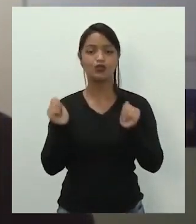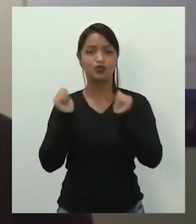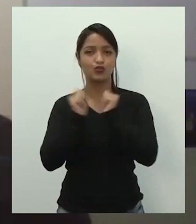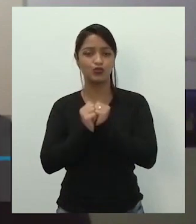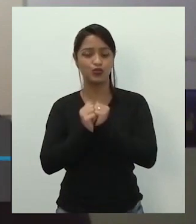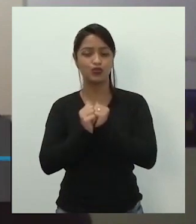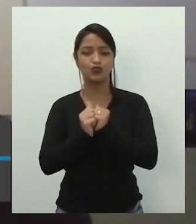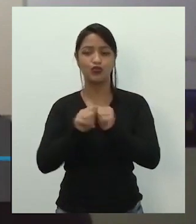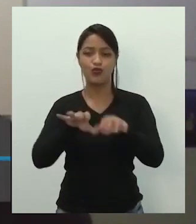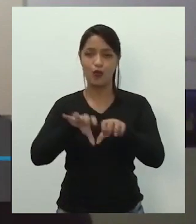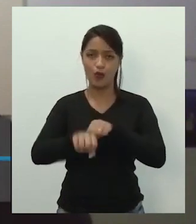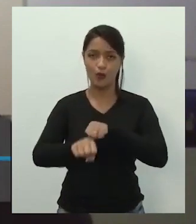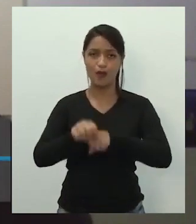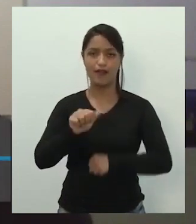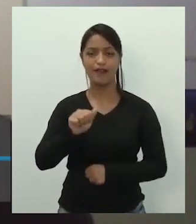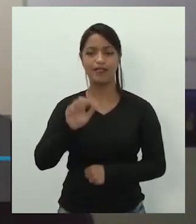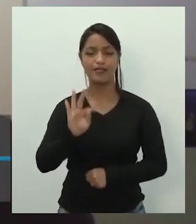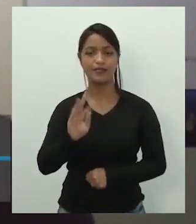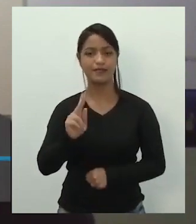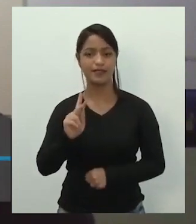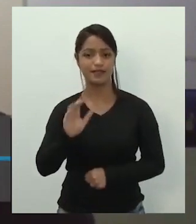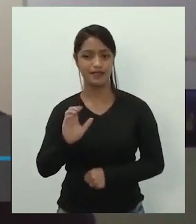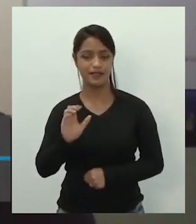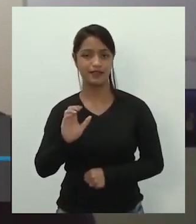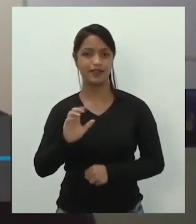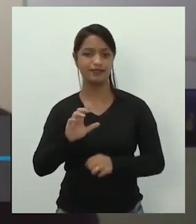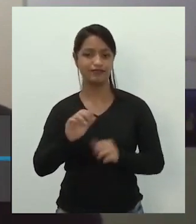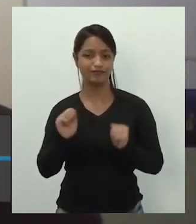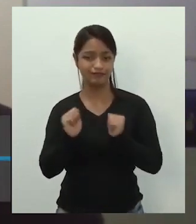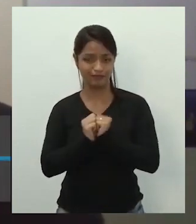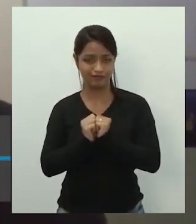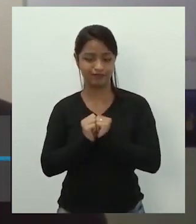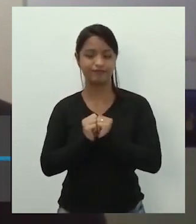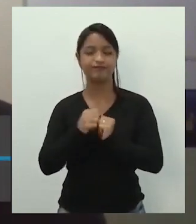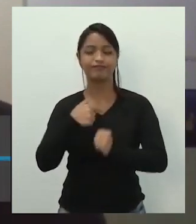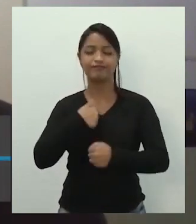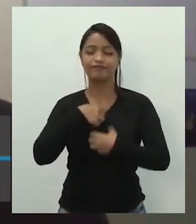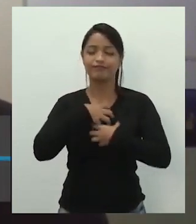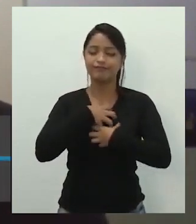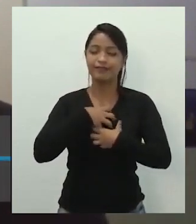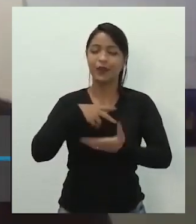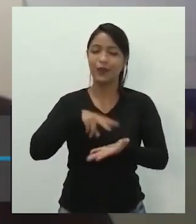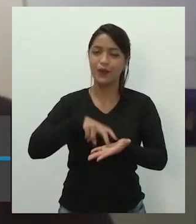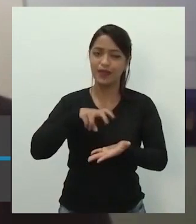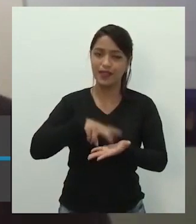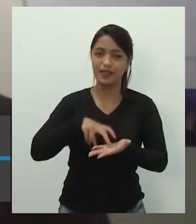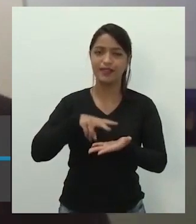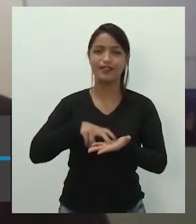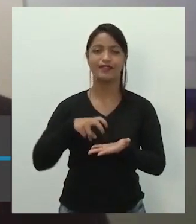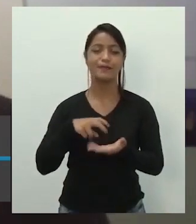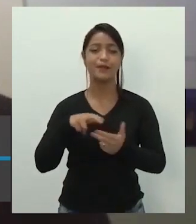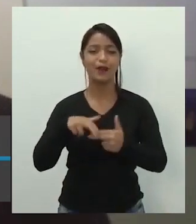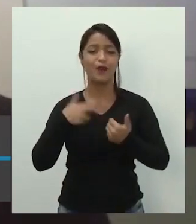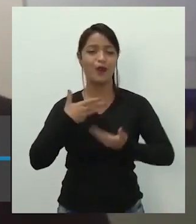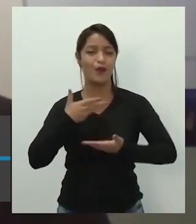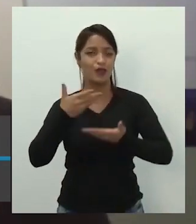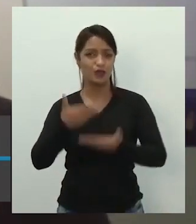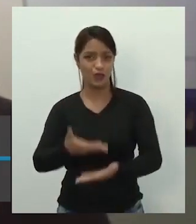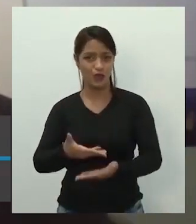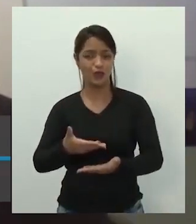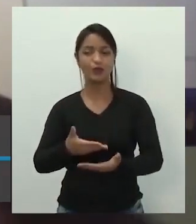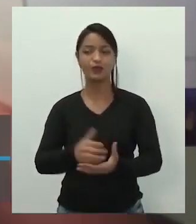esse ATPC, né, que estamos aqui fazendo juntos. Eu fiquei muito contente com esse convite para virmos aqui à